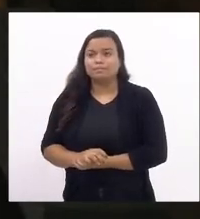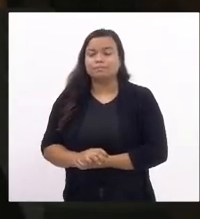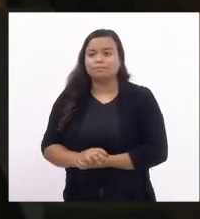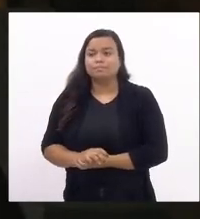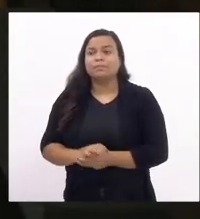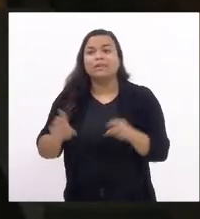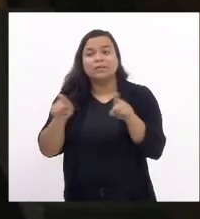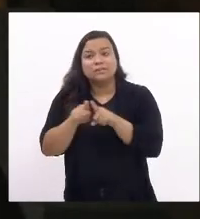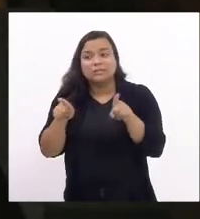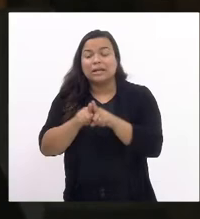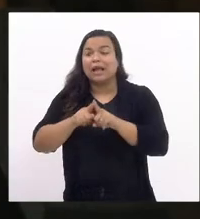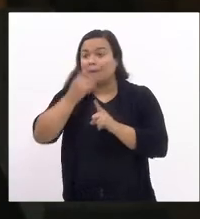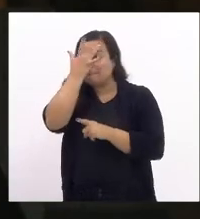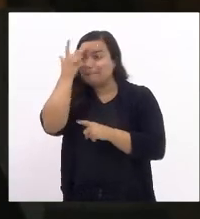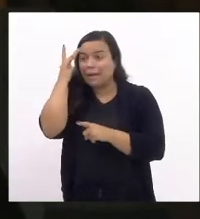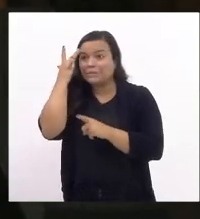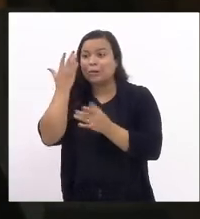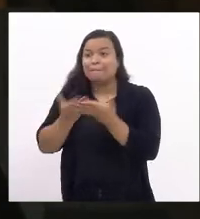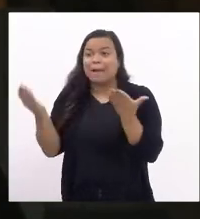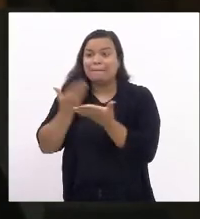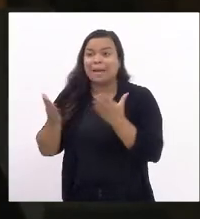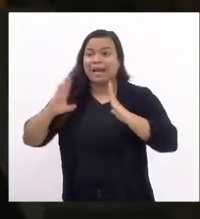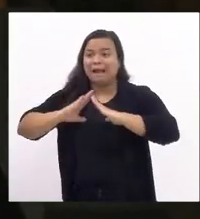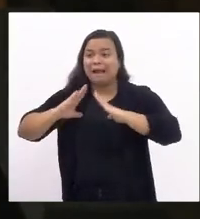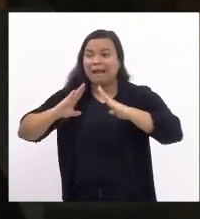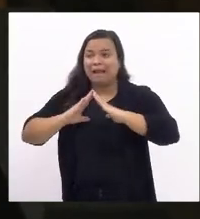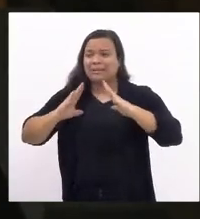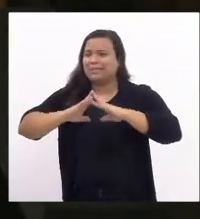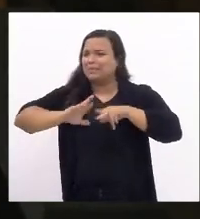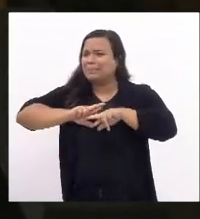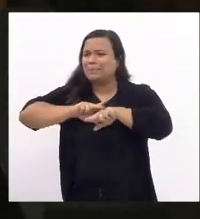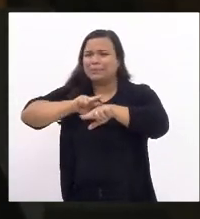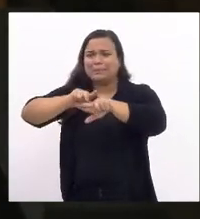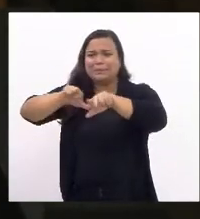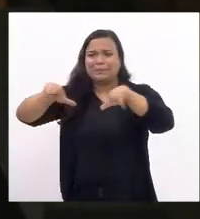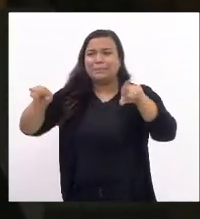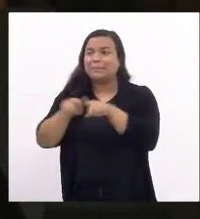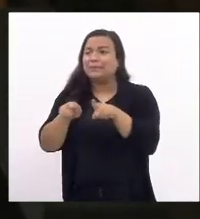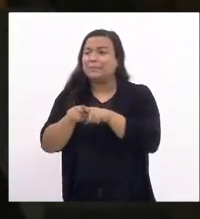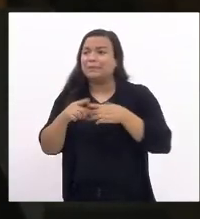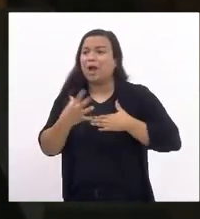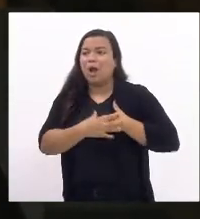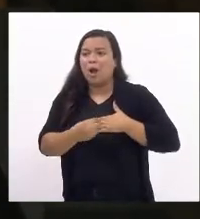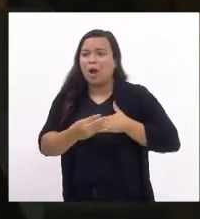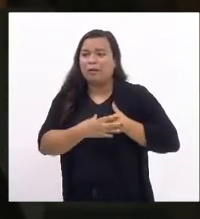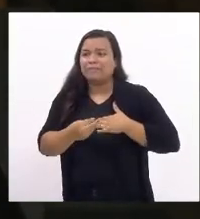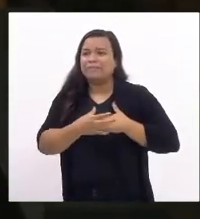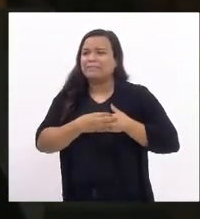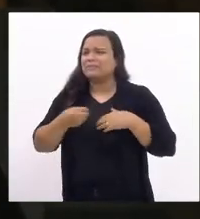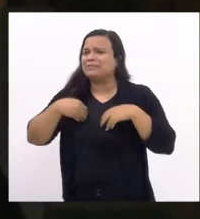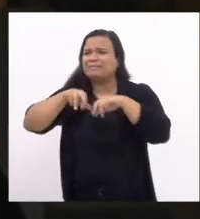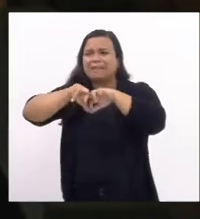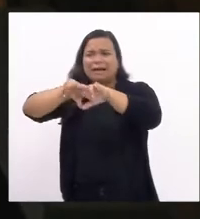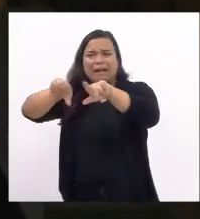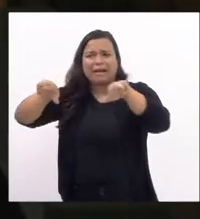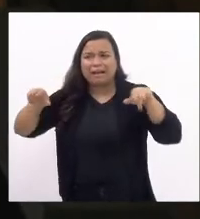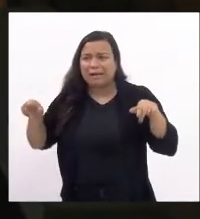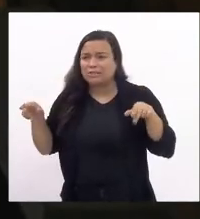com desalojados, desabrigados, órfãos, toda